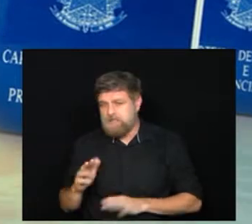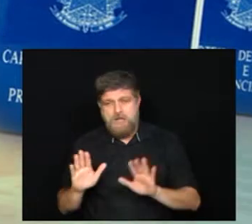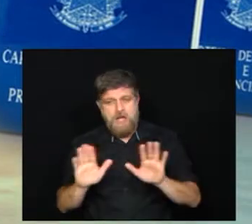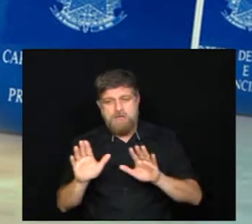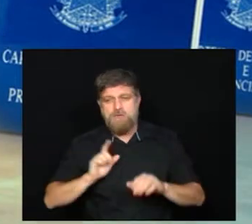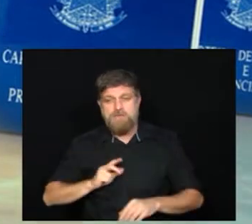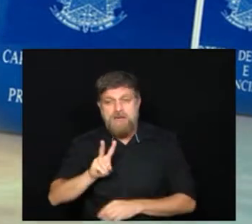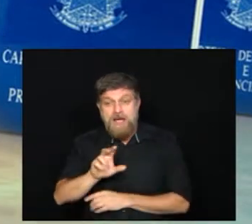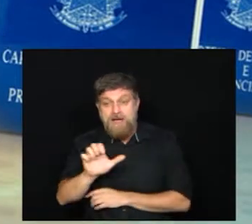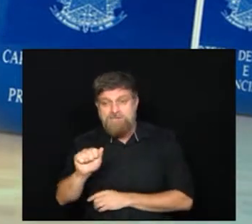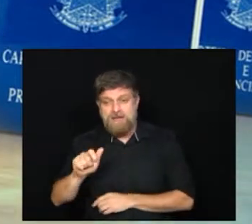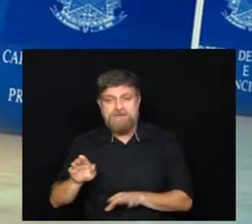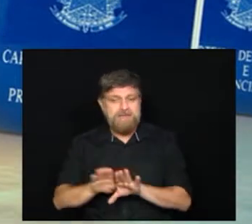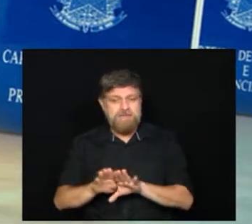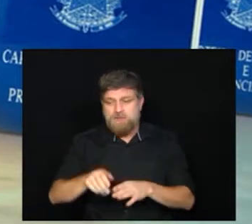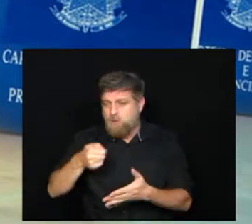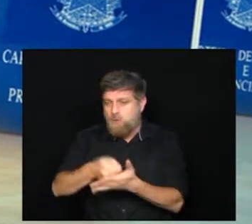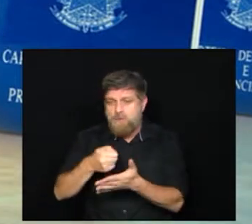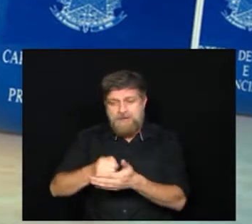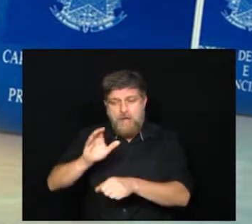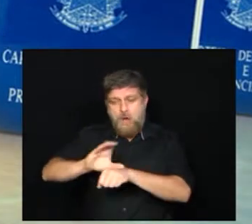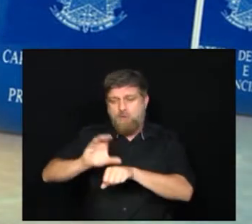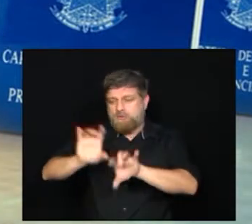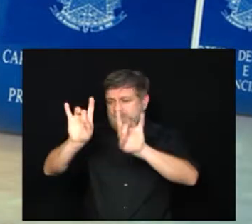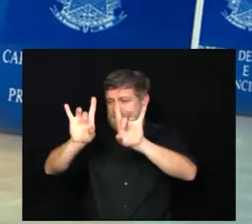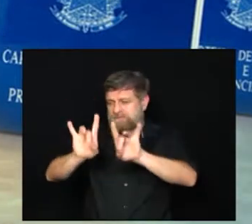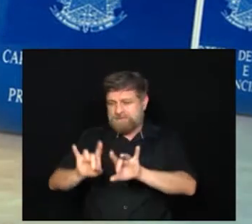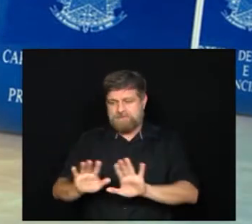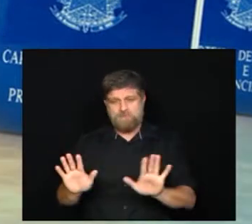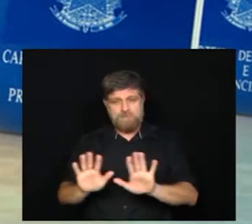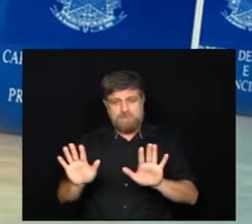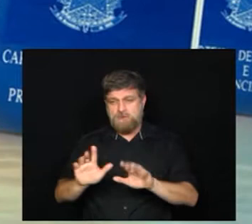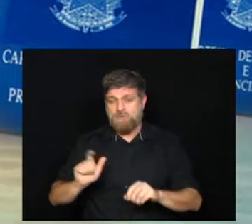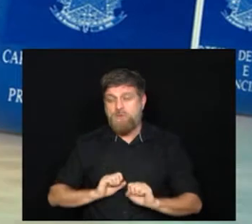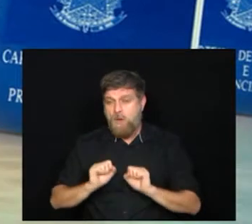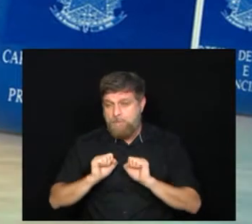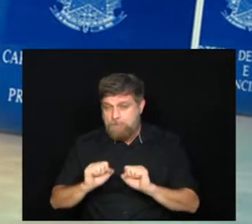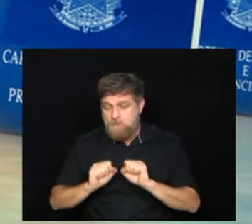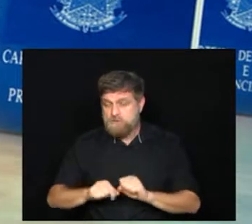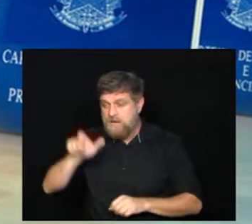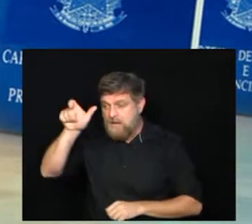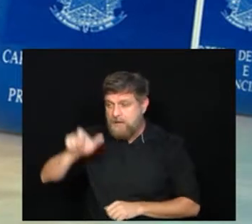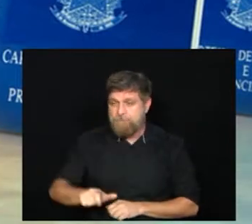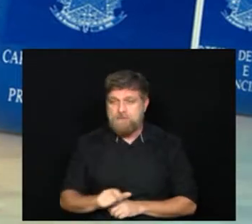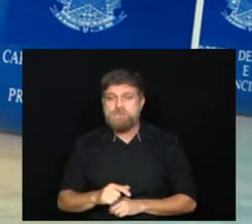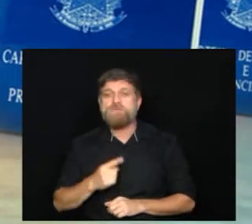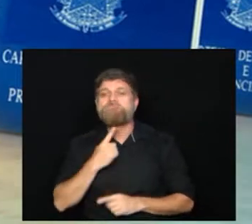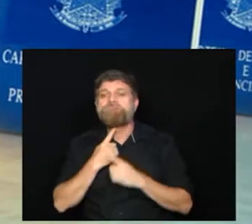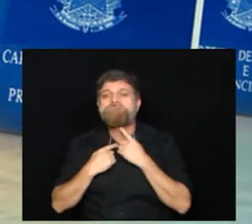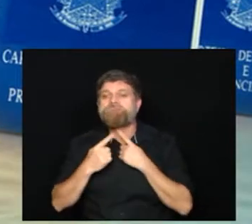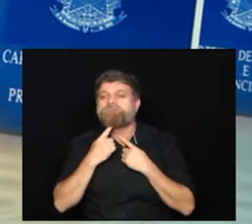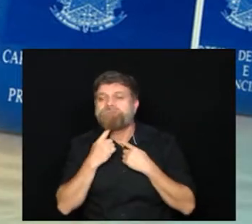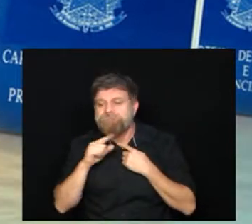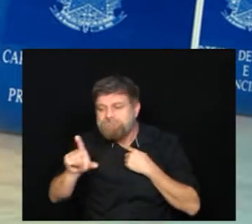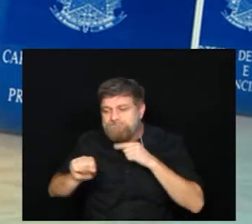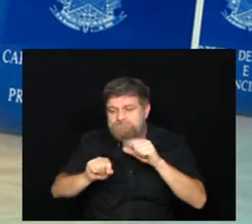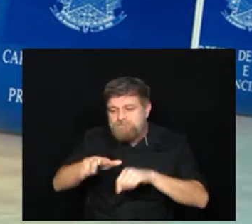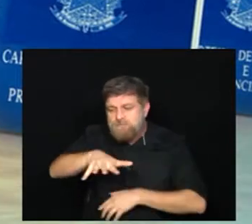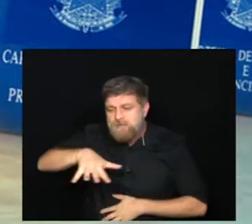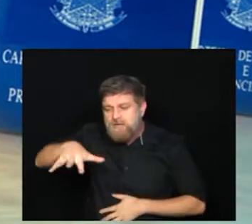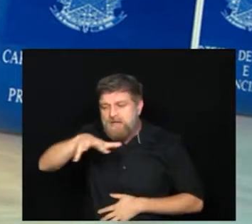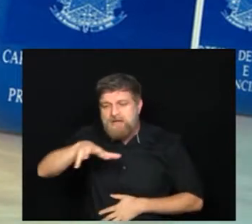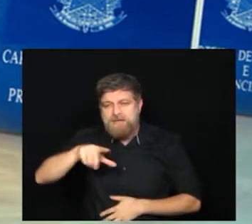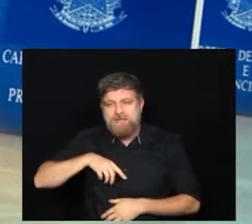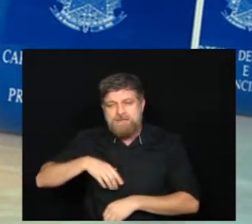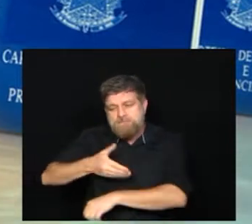das vagas também não exige cursos específicos. Ou seja, o candidato tem a liberdade de escolher a área que